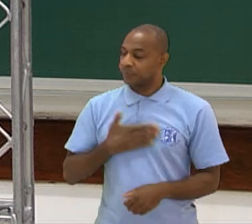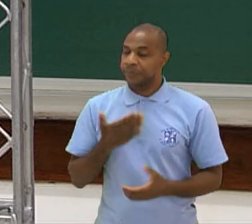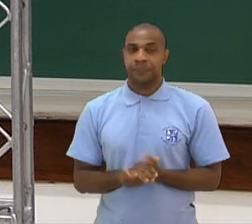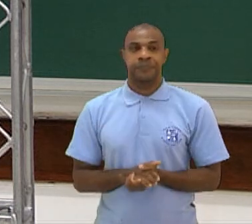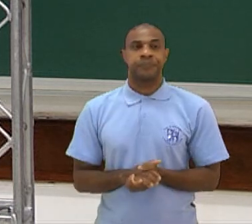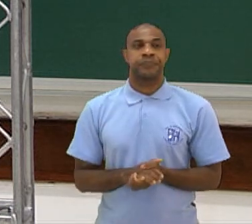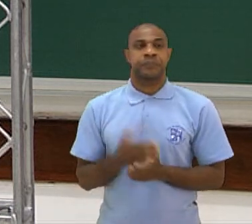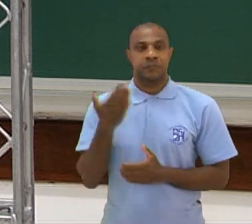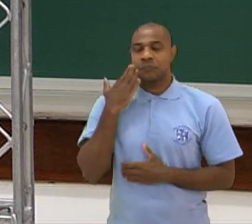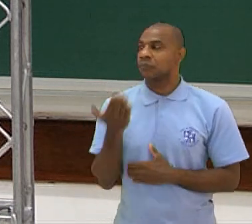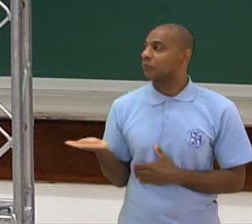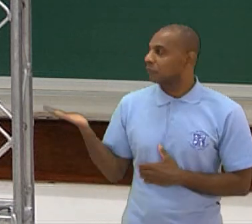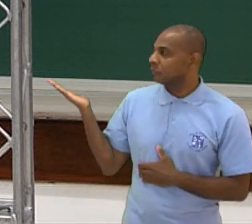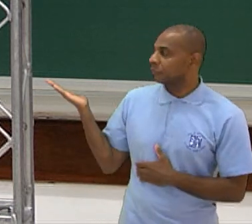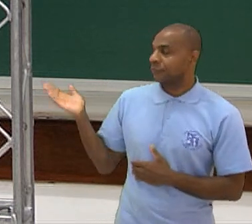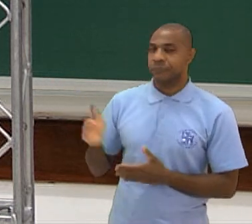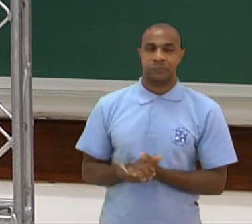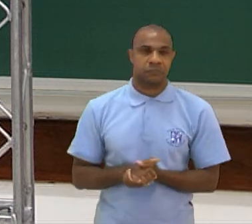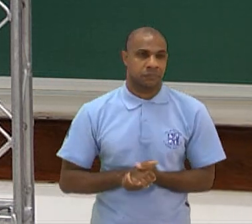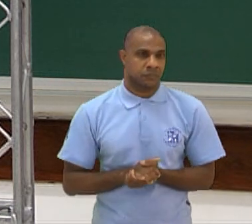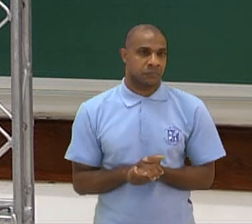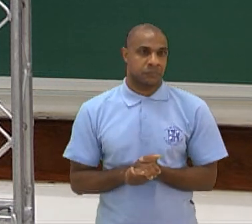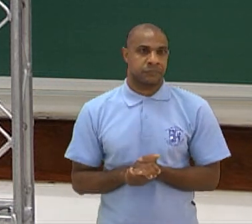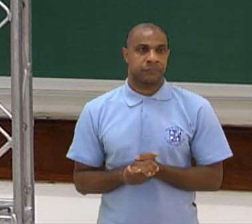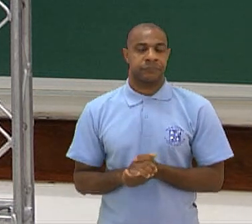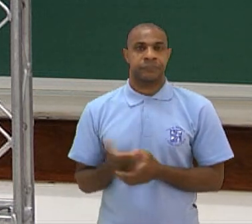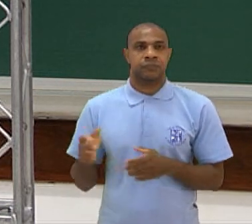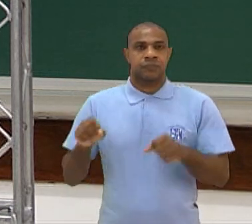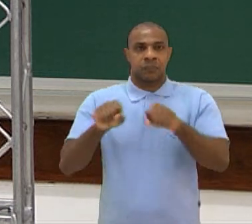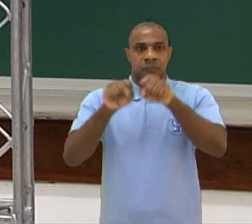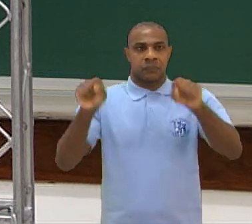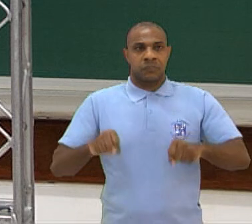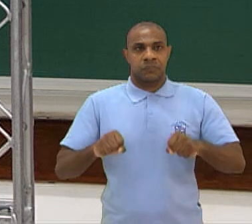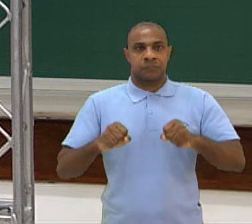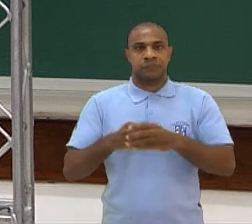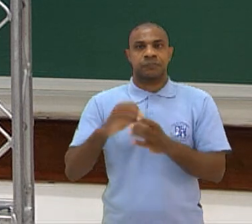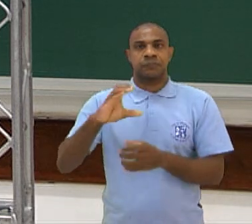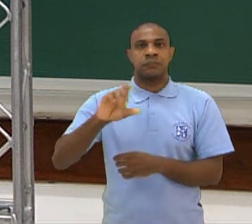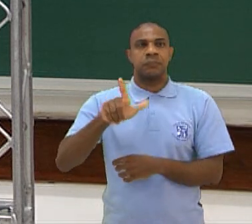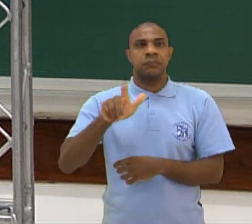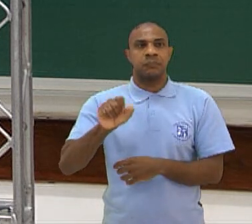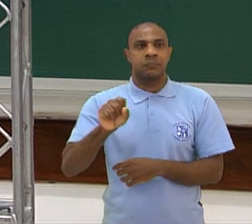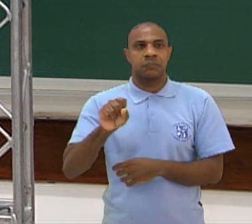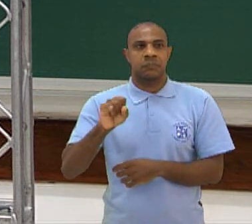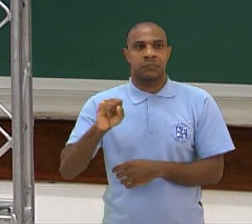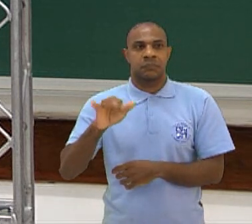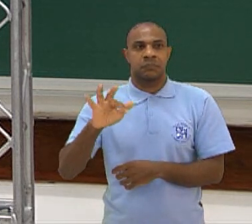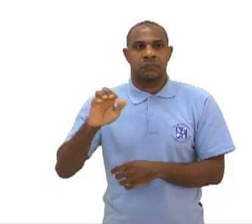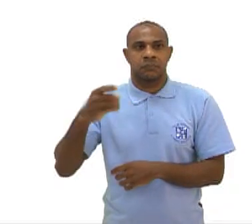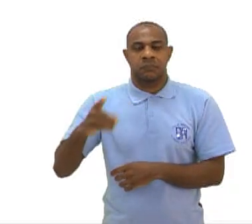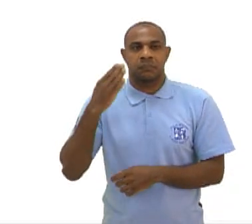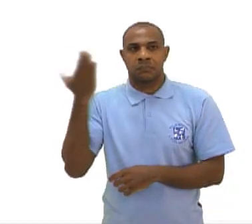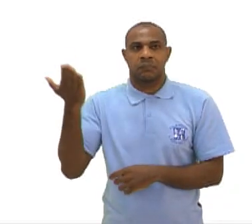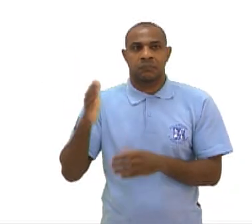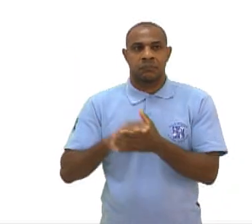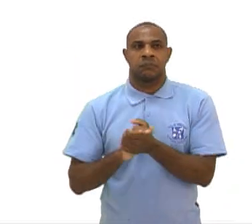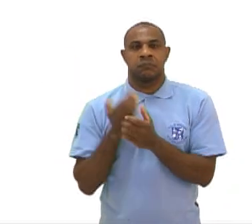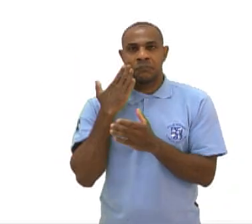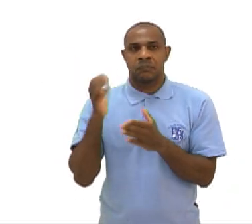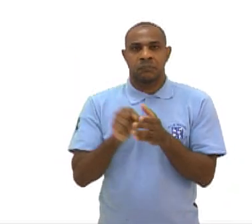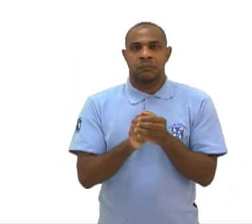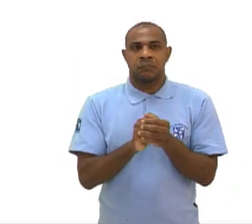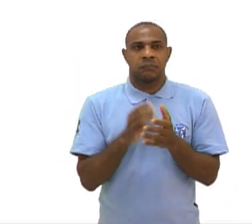vamos que vamos. Olha só. Aqui, pessoal, a gente tem o quê? Uma classificação nesse formatinho bem bonitinho, tá?